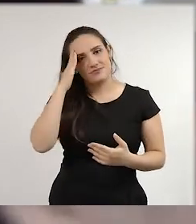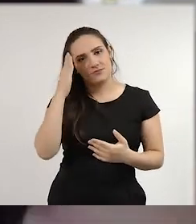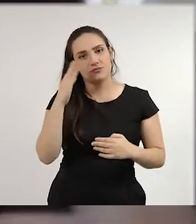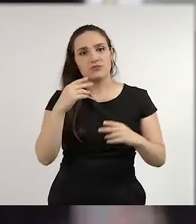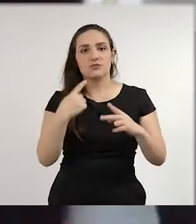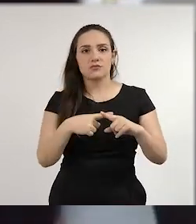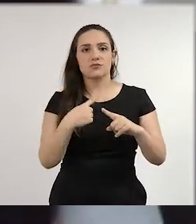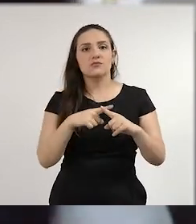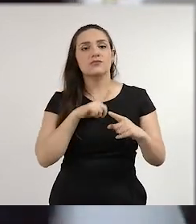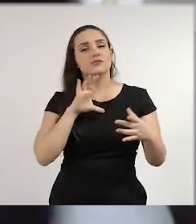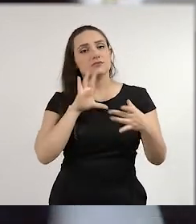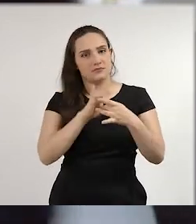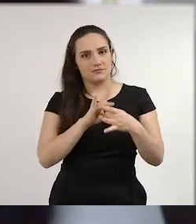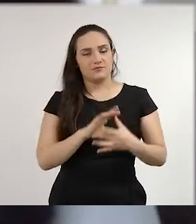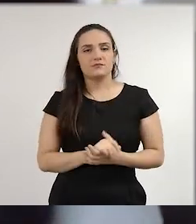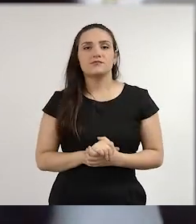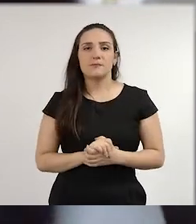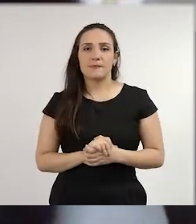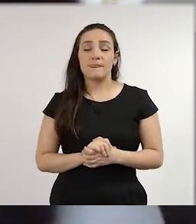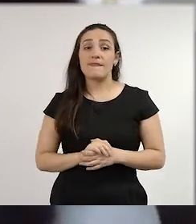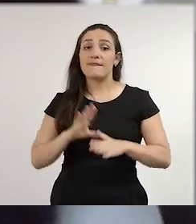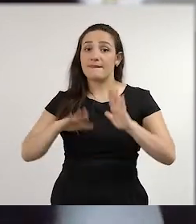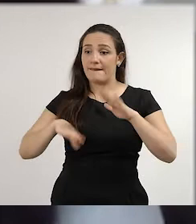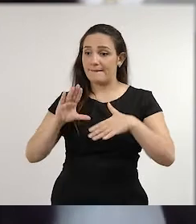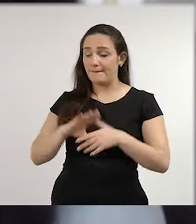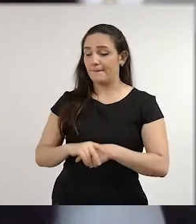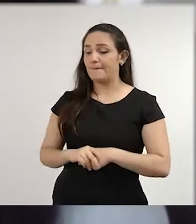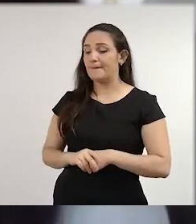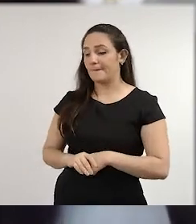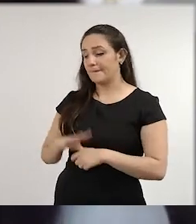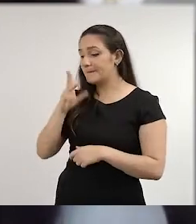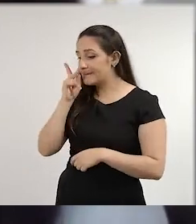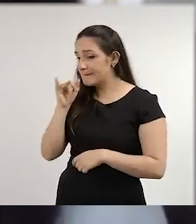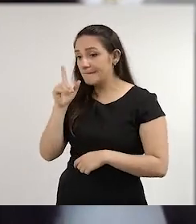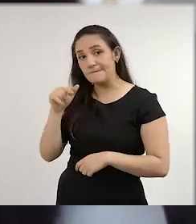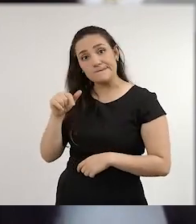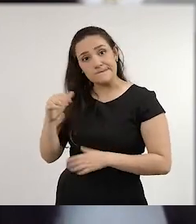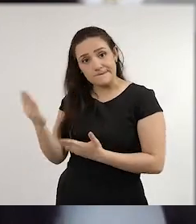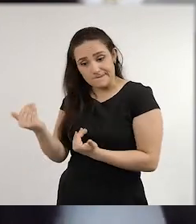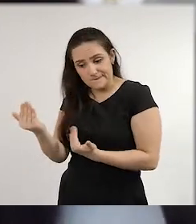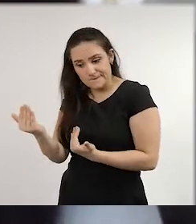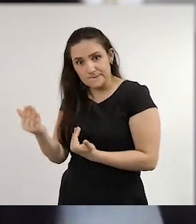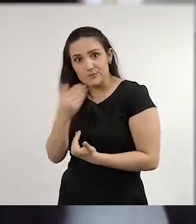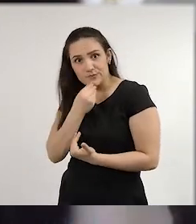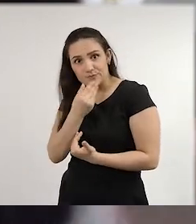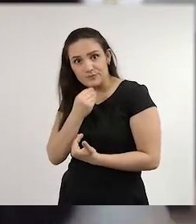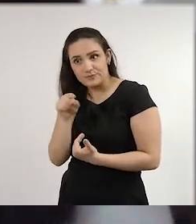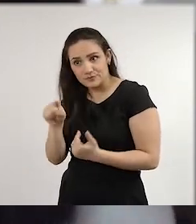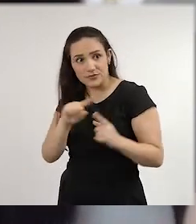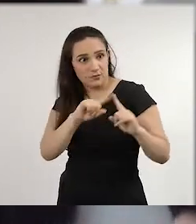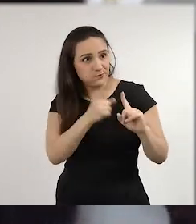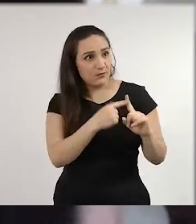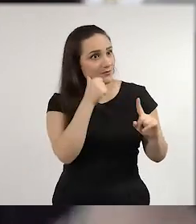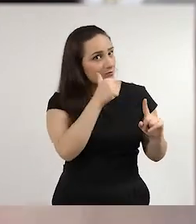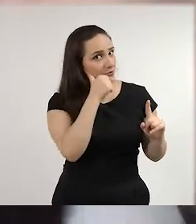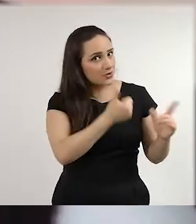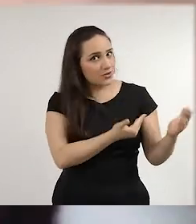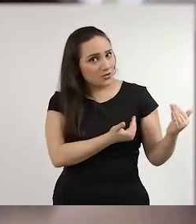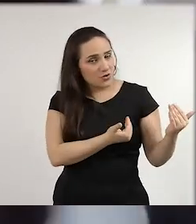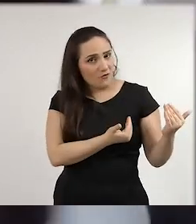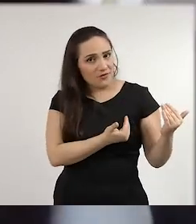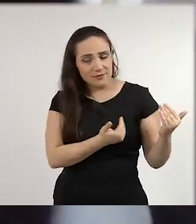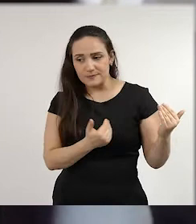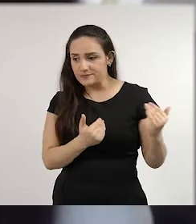bem, a grande maioria das vezes é um pai adolescente, quando não preocupa, né? O pai adolescente, ele vai fazendo